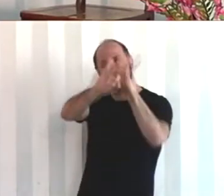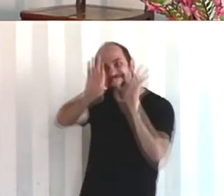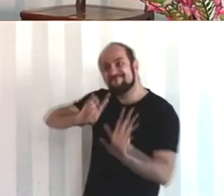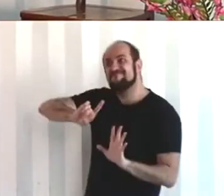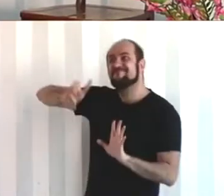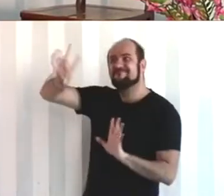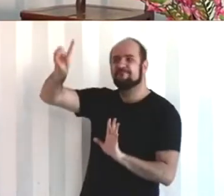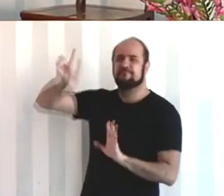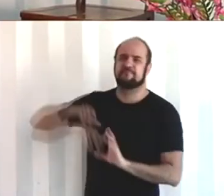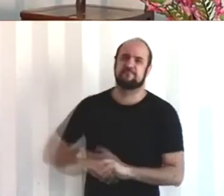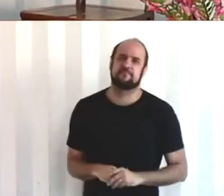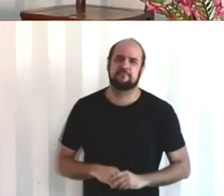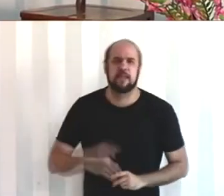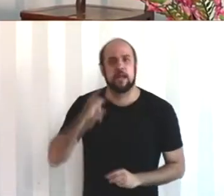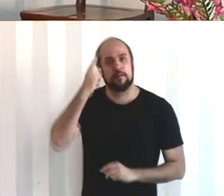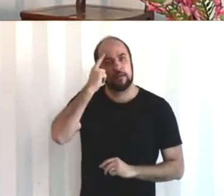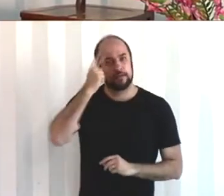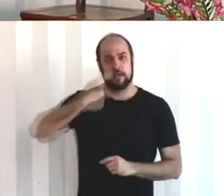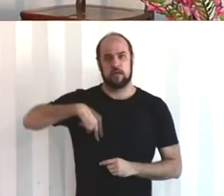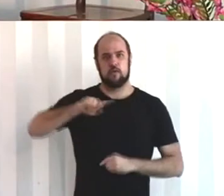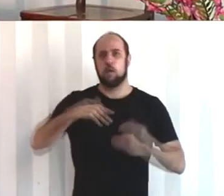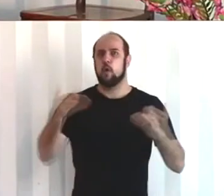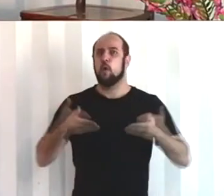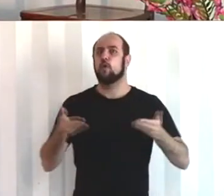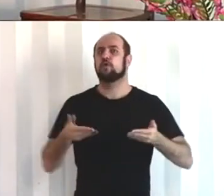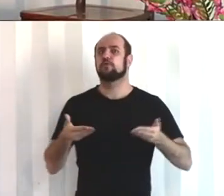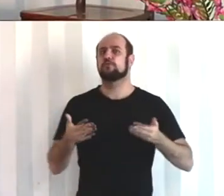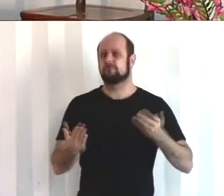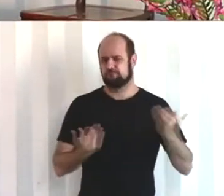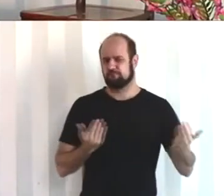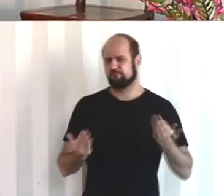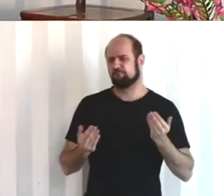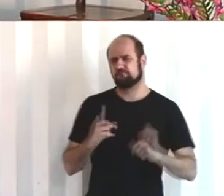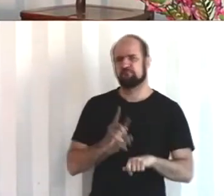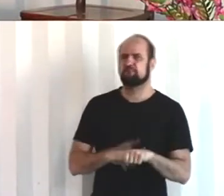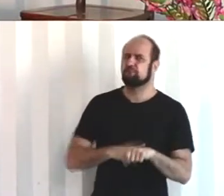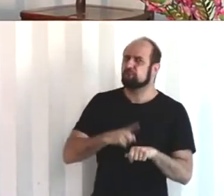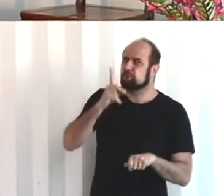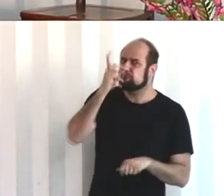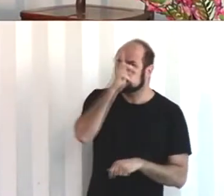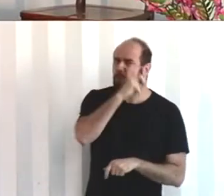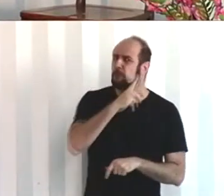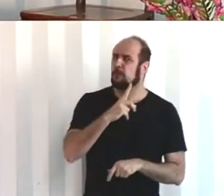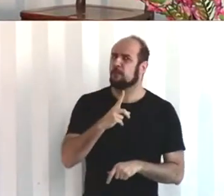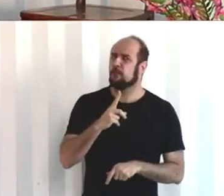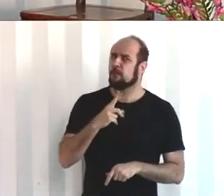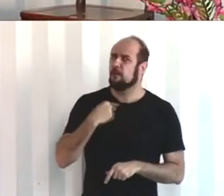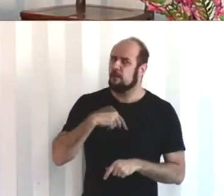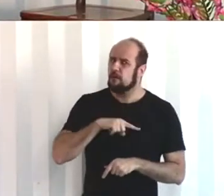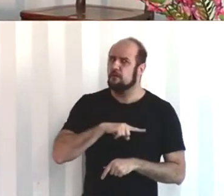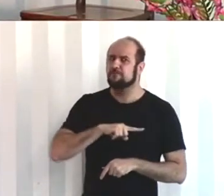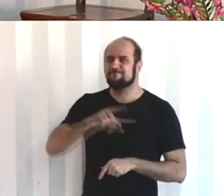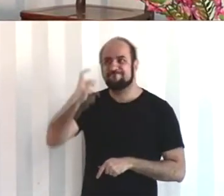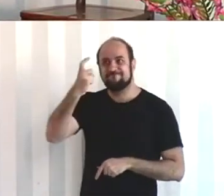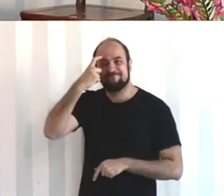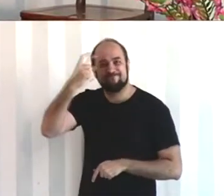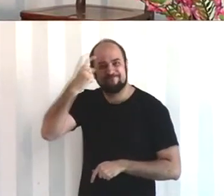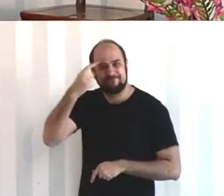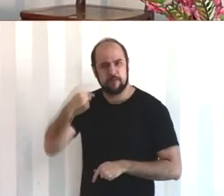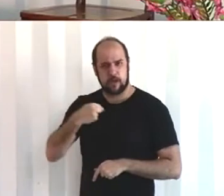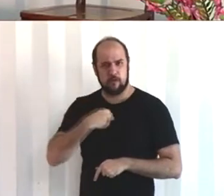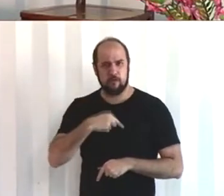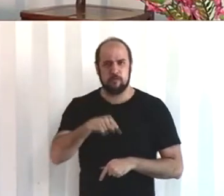igreja, no século 21, ainda que estejamos passando por um tempo difícil, nós temos plena consciência que eu e